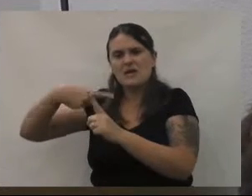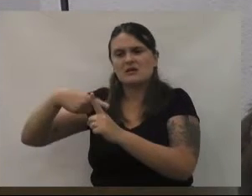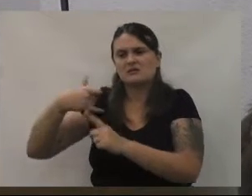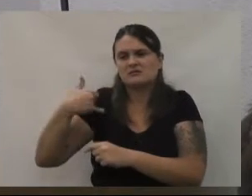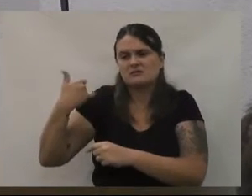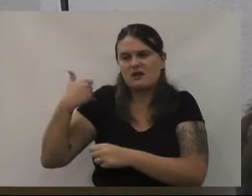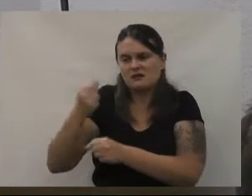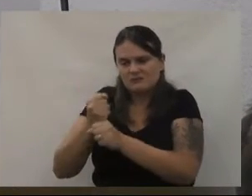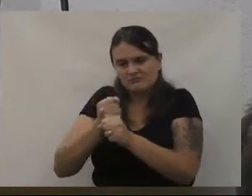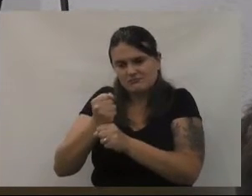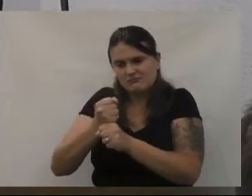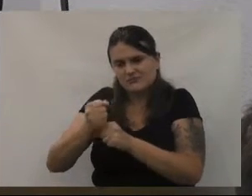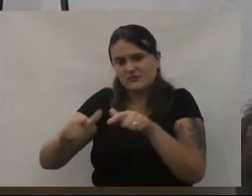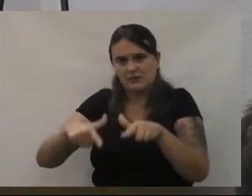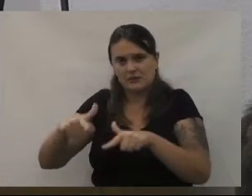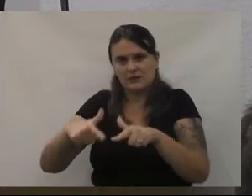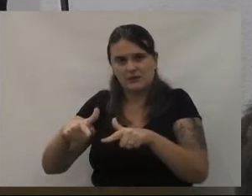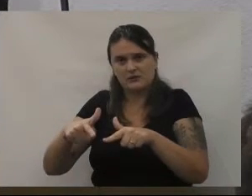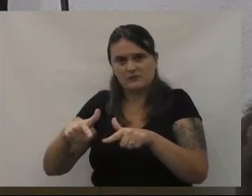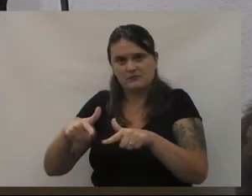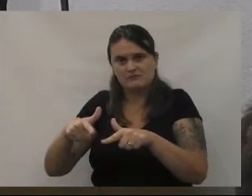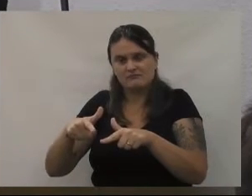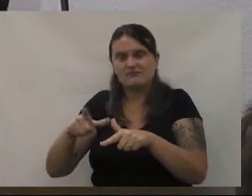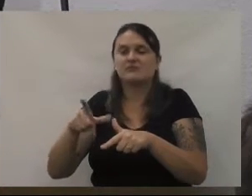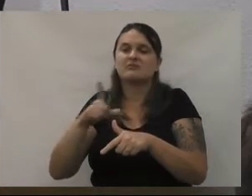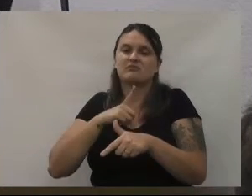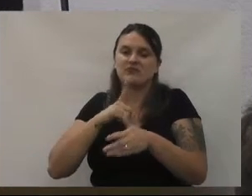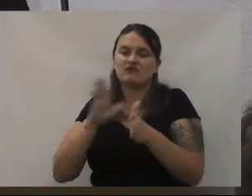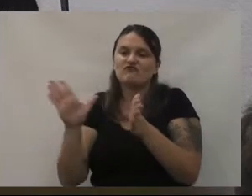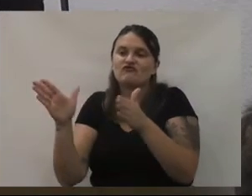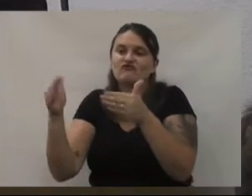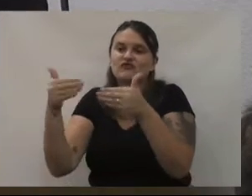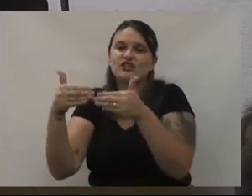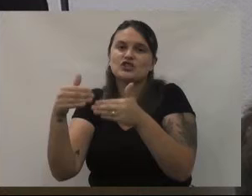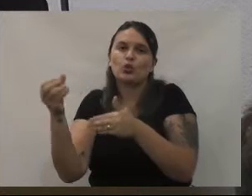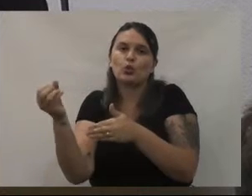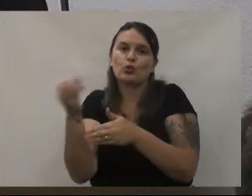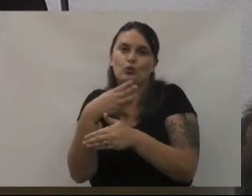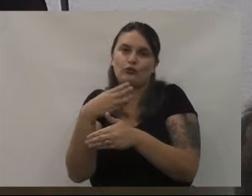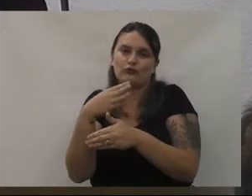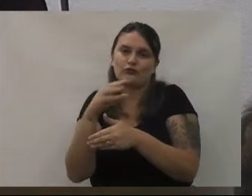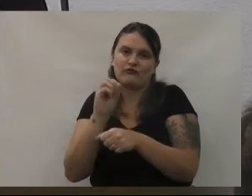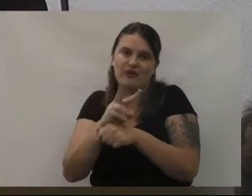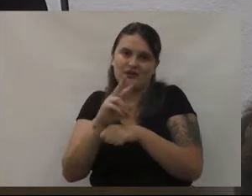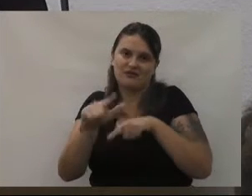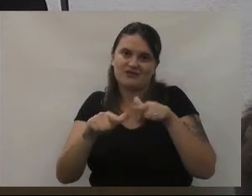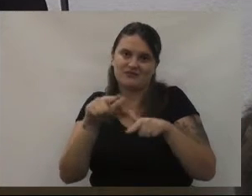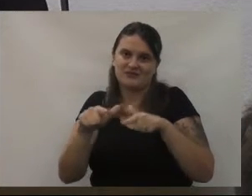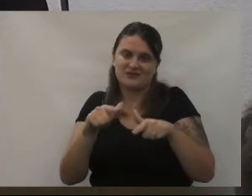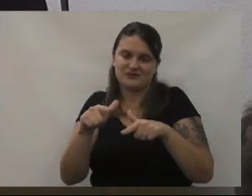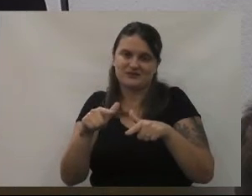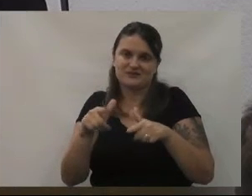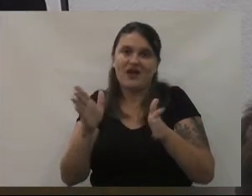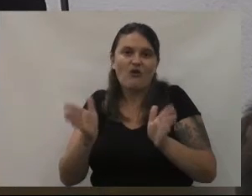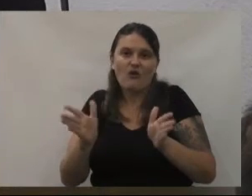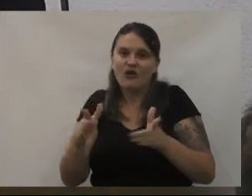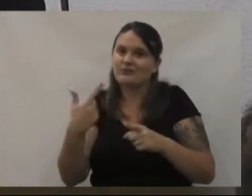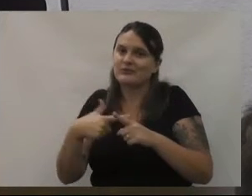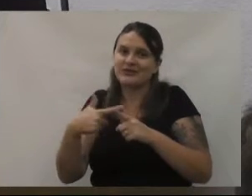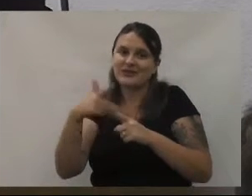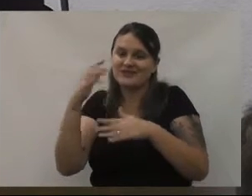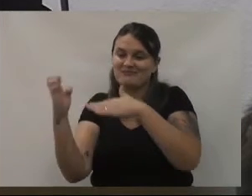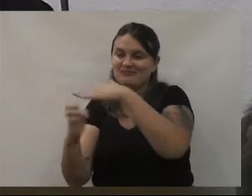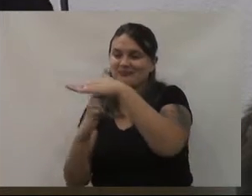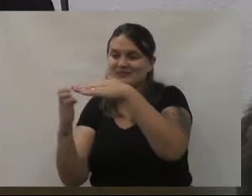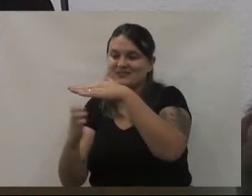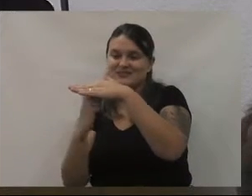idade, consequentemente, você vai fechar as portas para quem quer ingressar no mercado de trabalho agora. Porque o